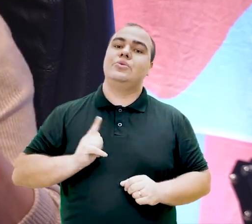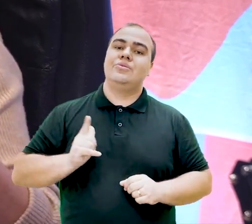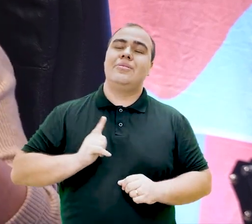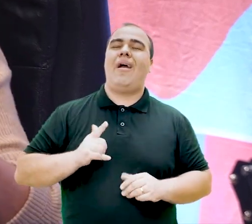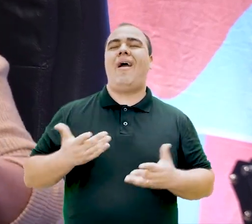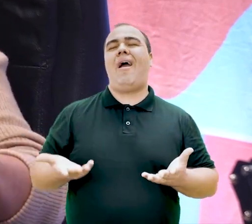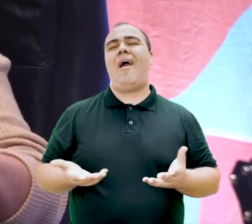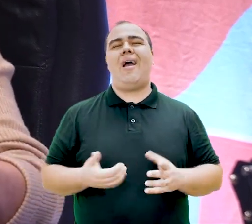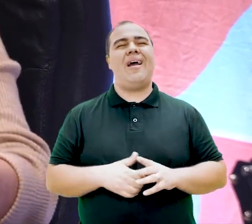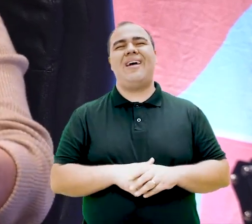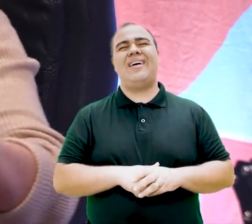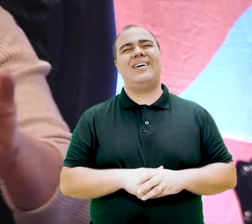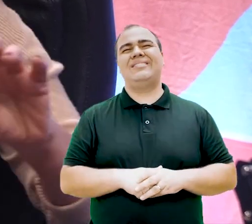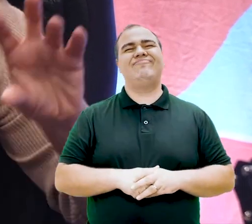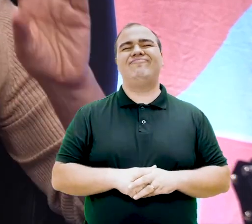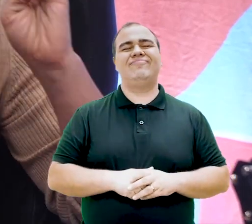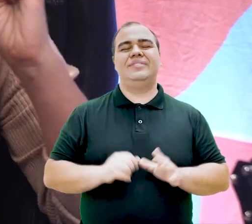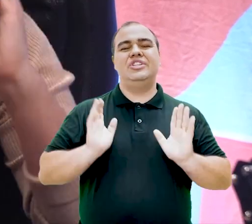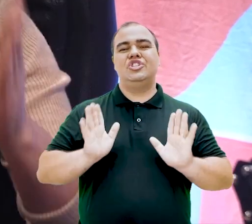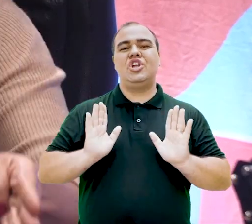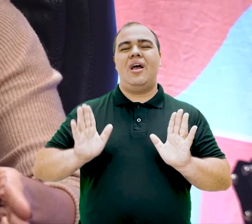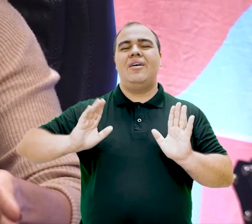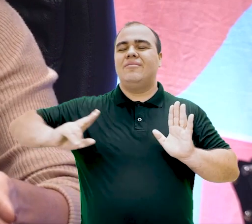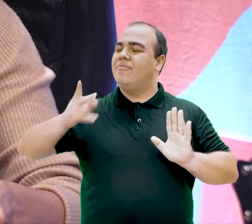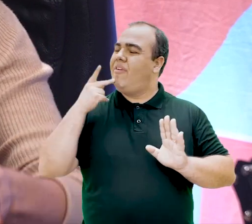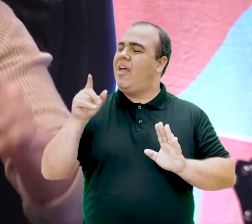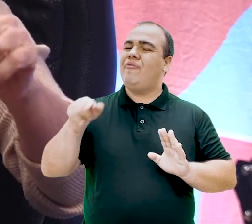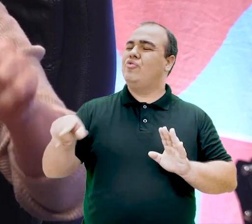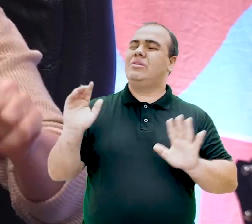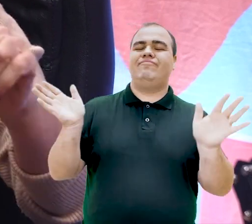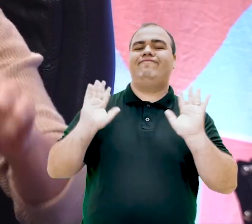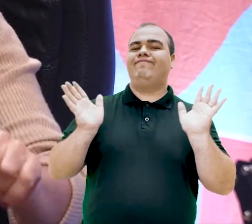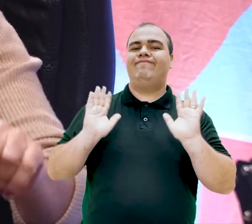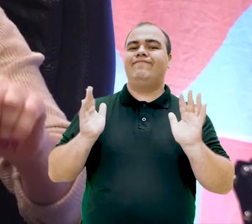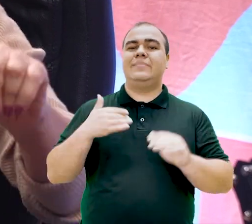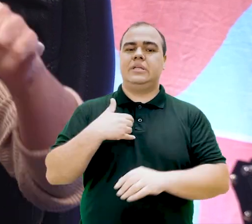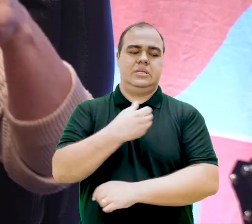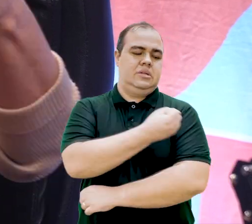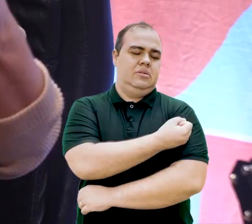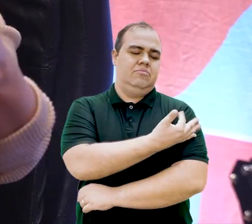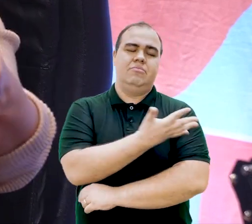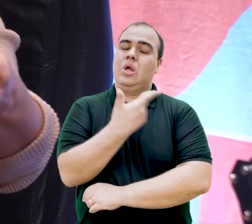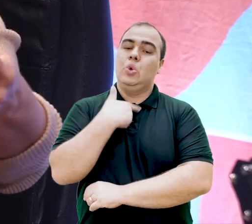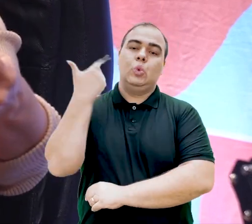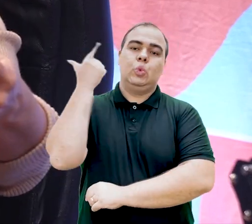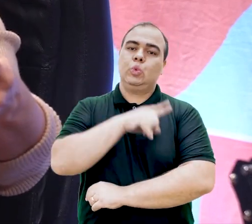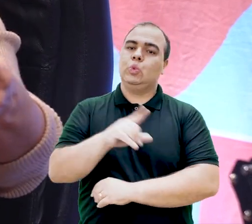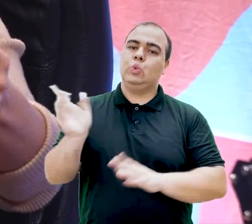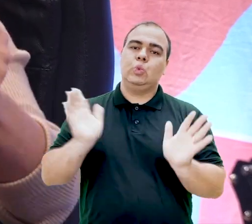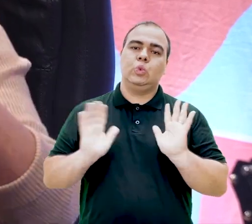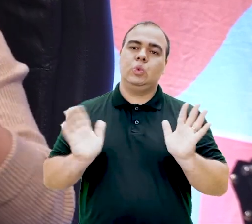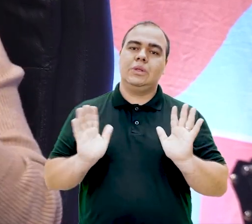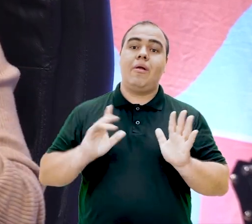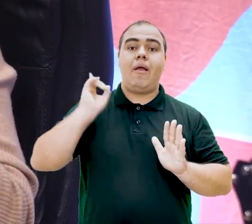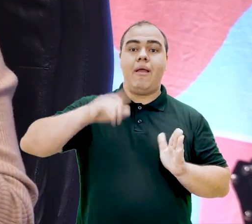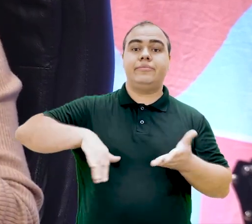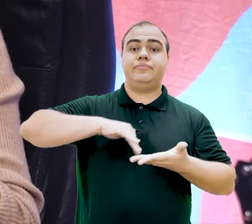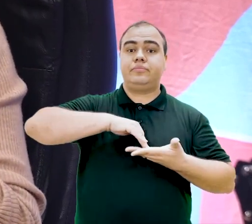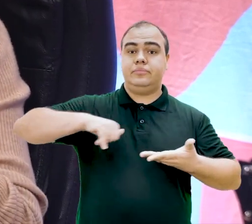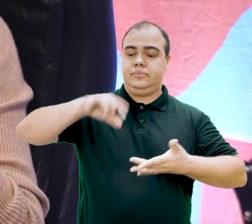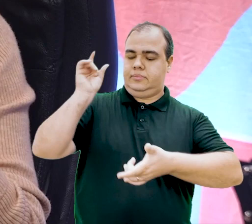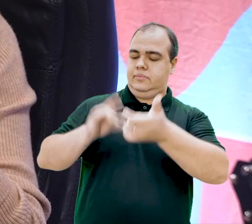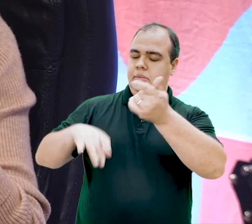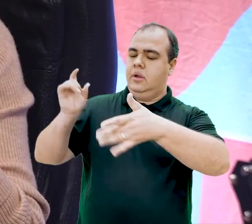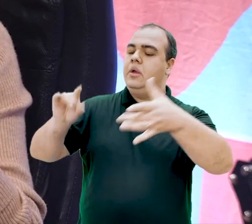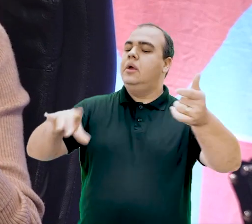existia não mas vai ser já te dava um destino de não atingir aquele grau de escolaridade é um processo de exclusão